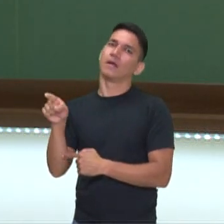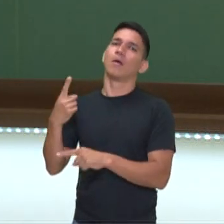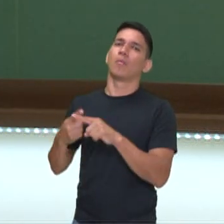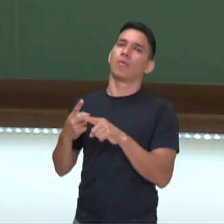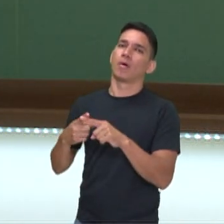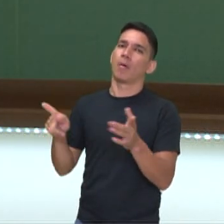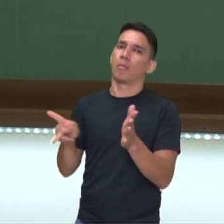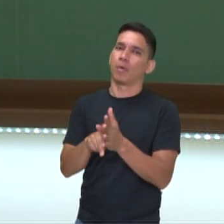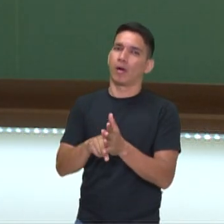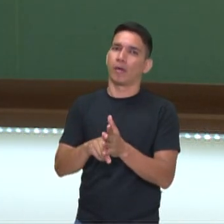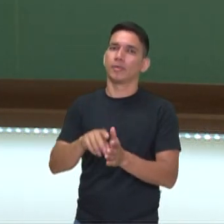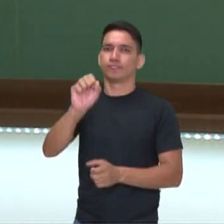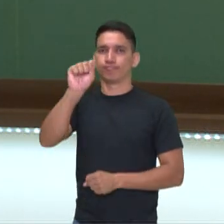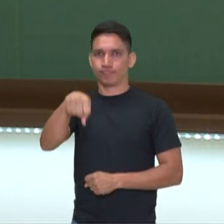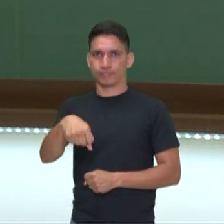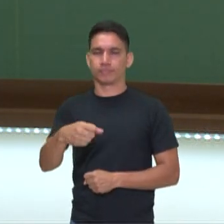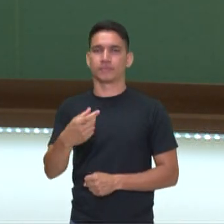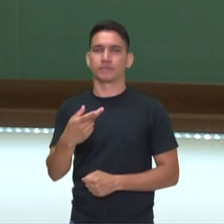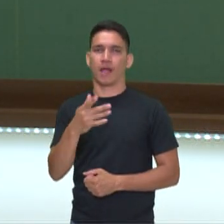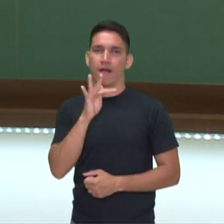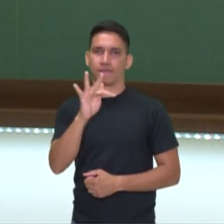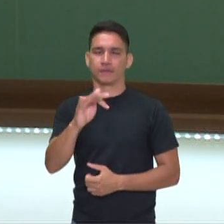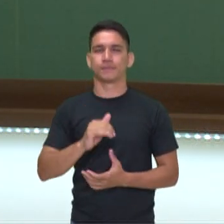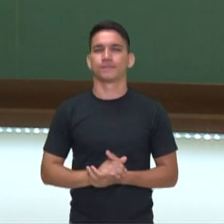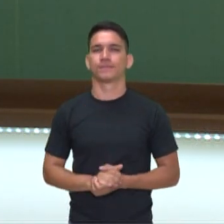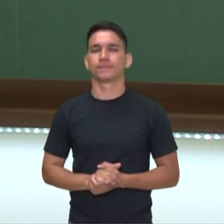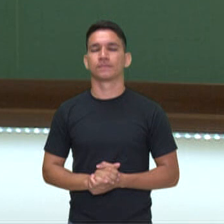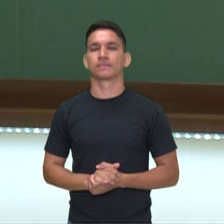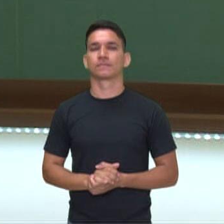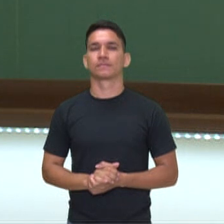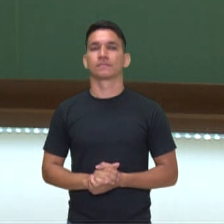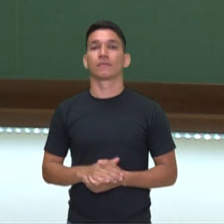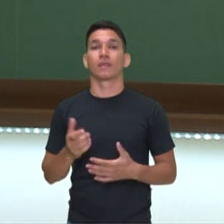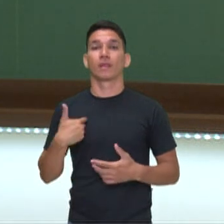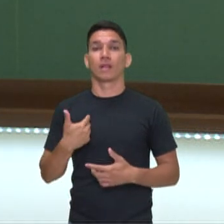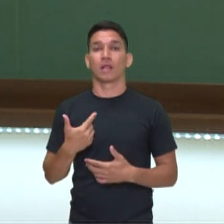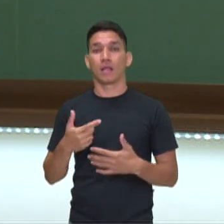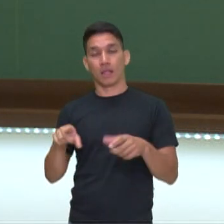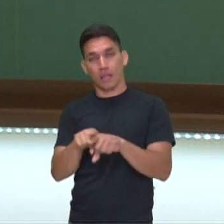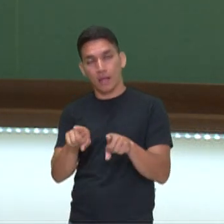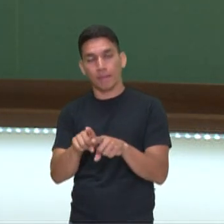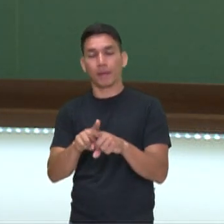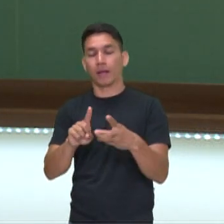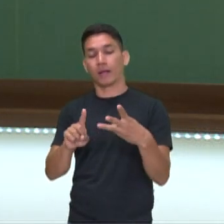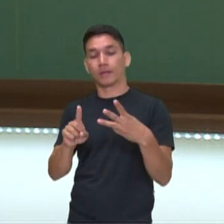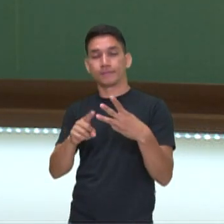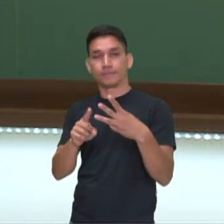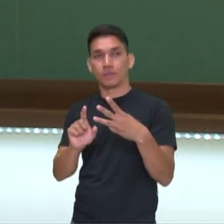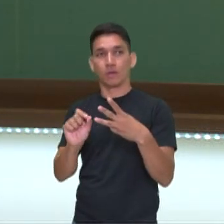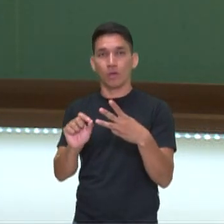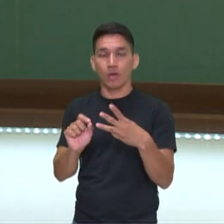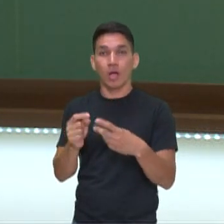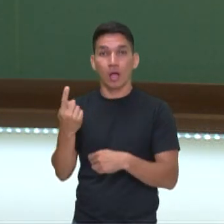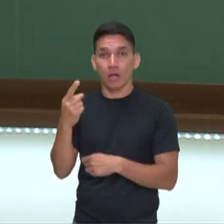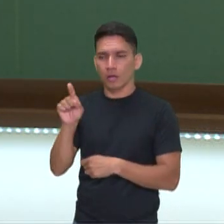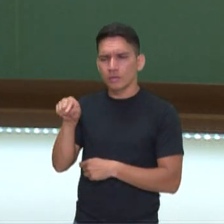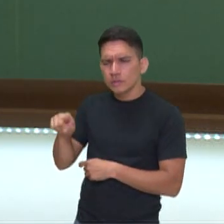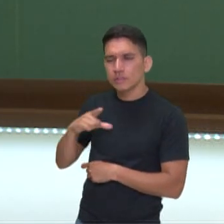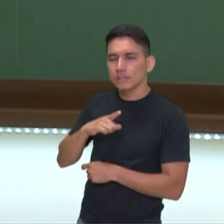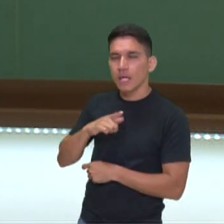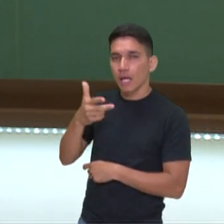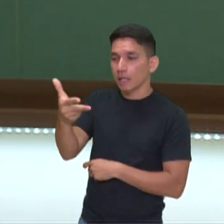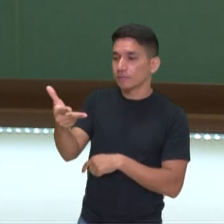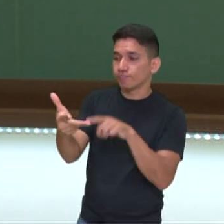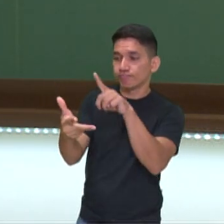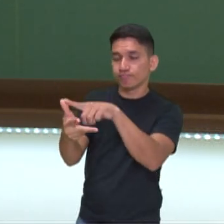uma afirmativa. E I go out with my friends on Saturday, aqui nós temos primeira pessoa do singular